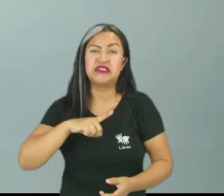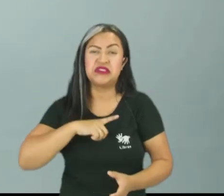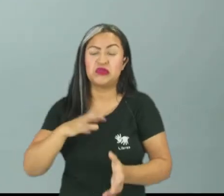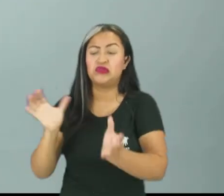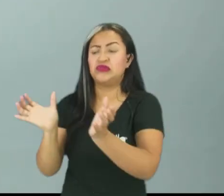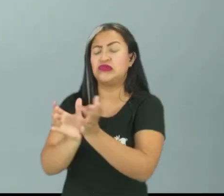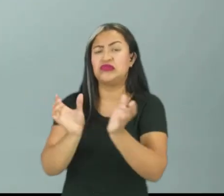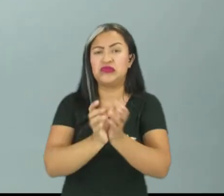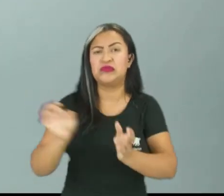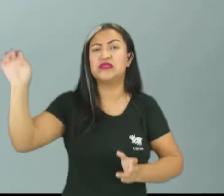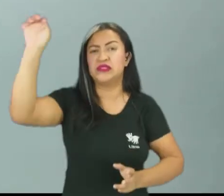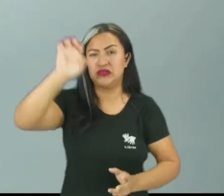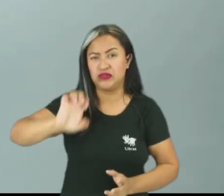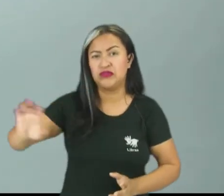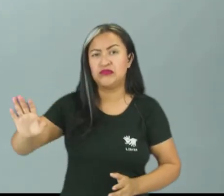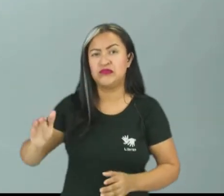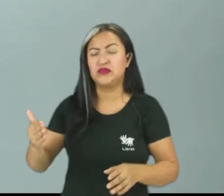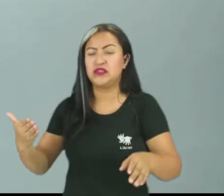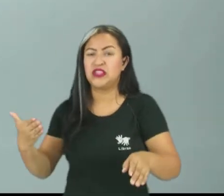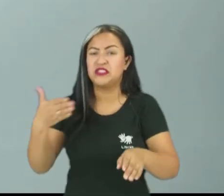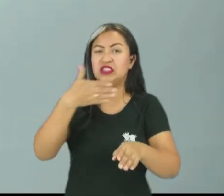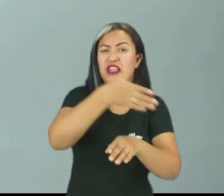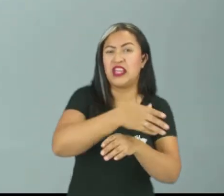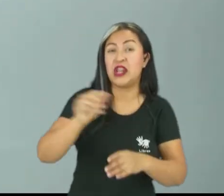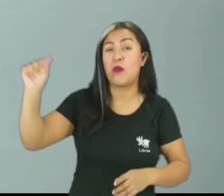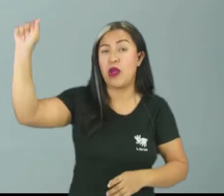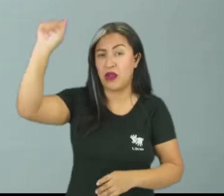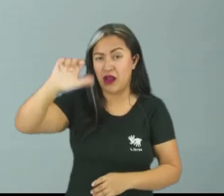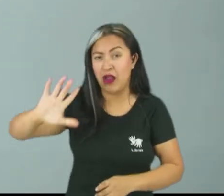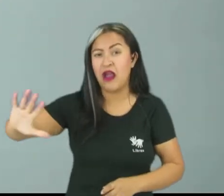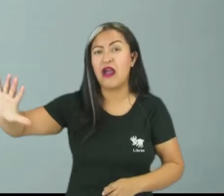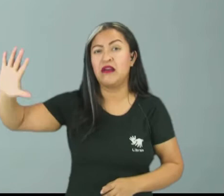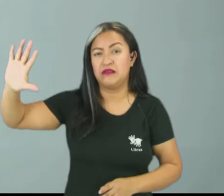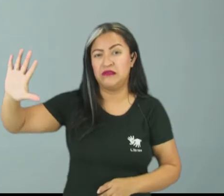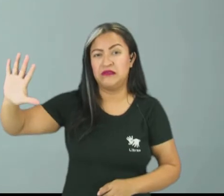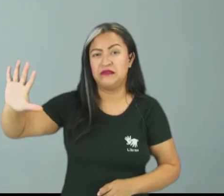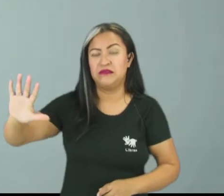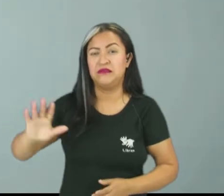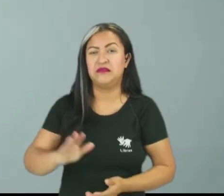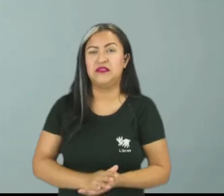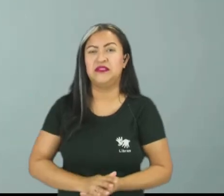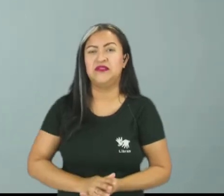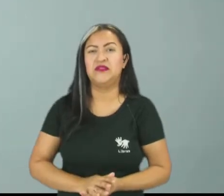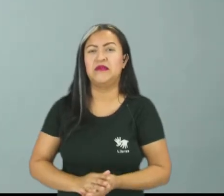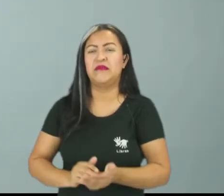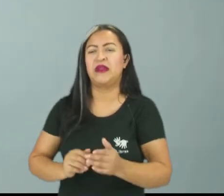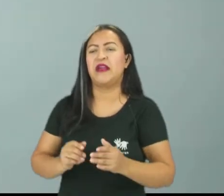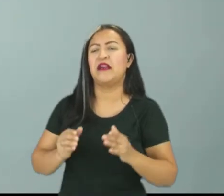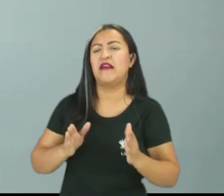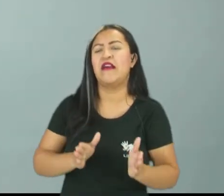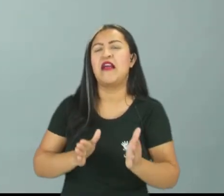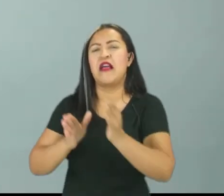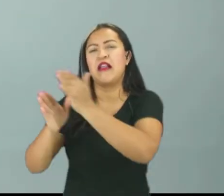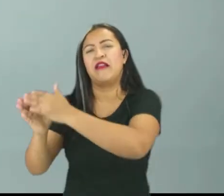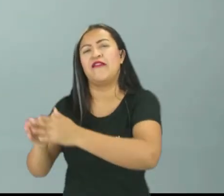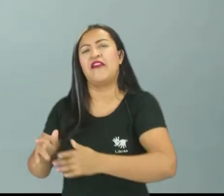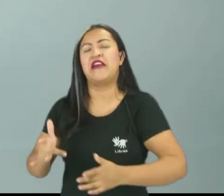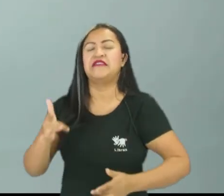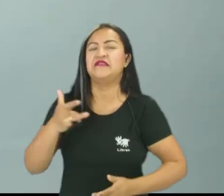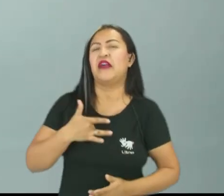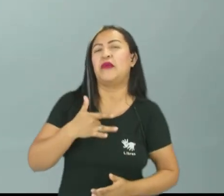europeias, elas adentram o continente africano agora, né, para levar o progresso, né, a